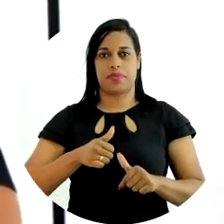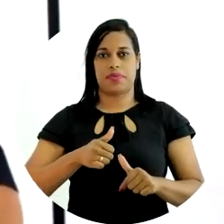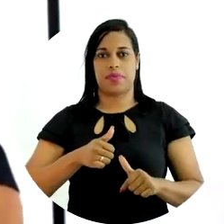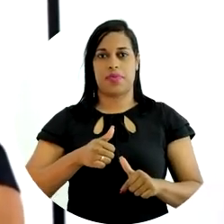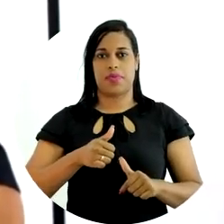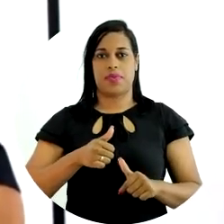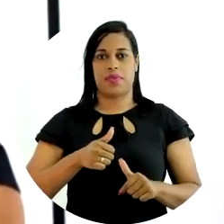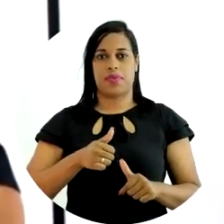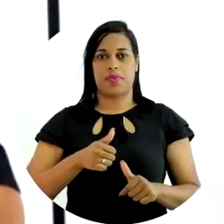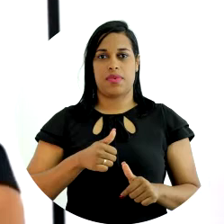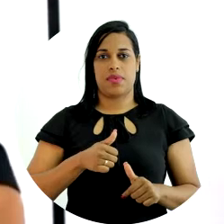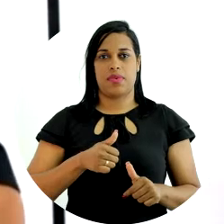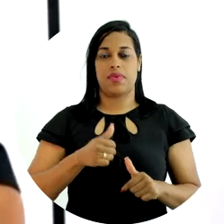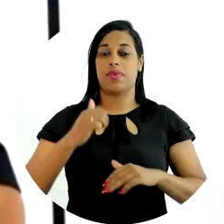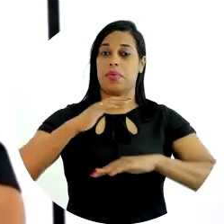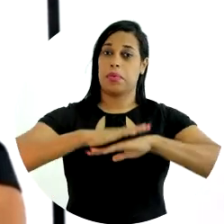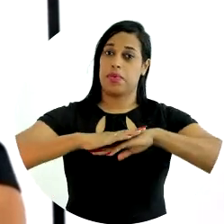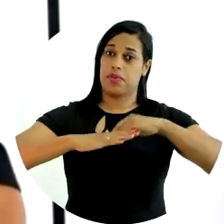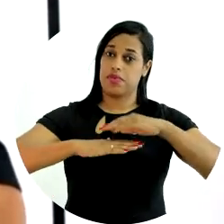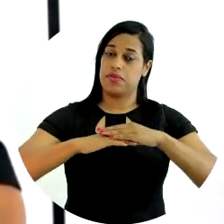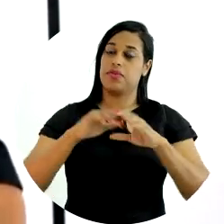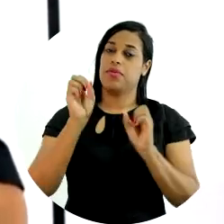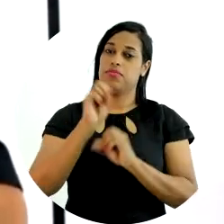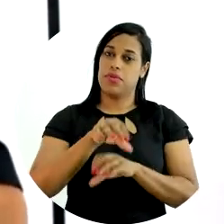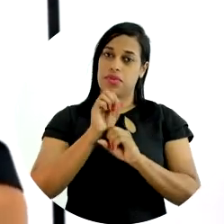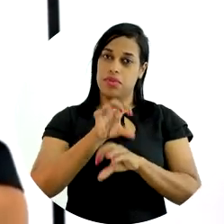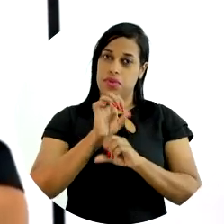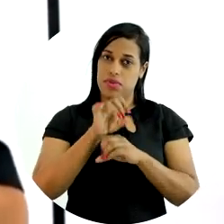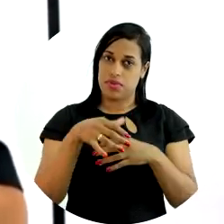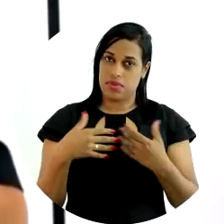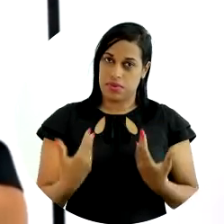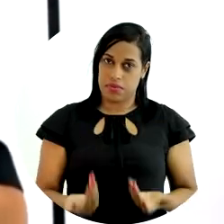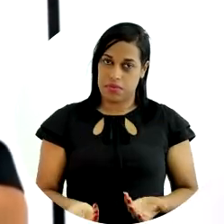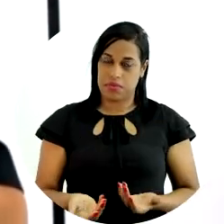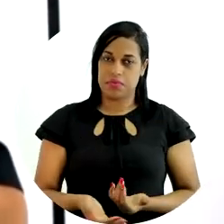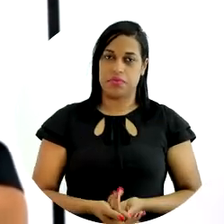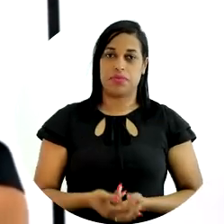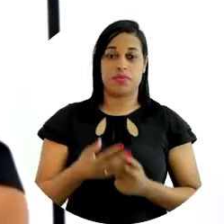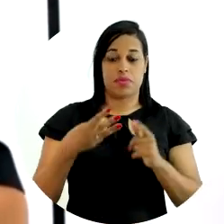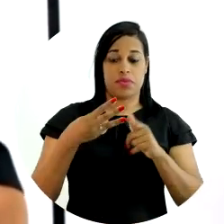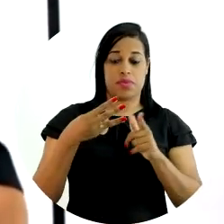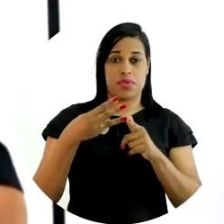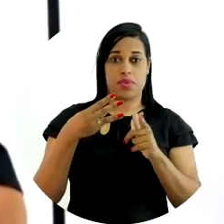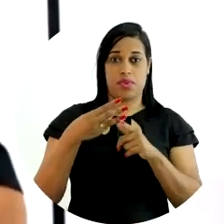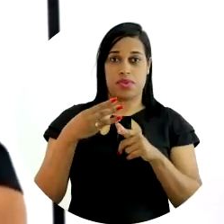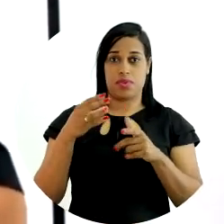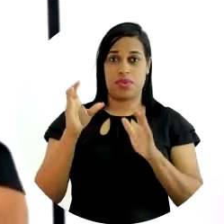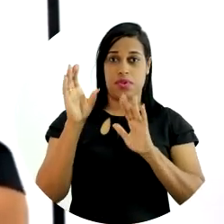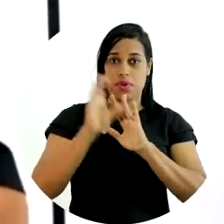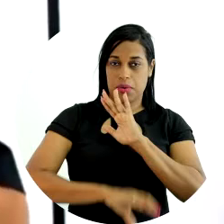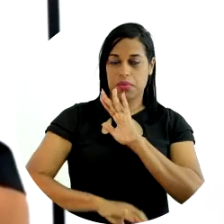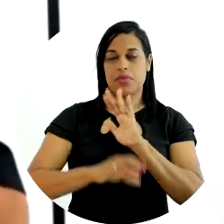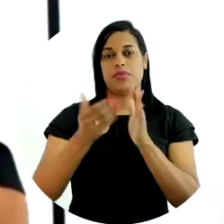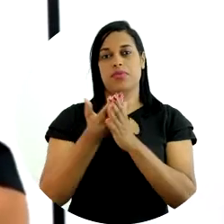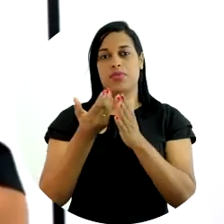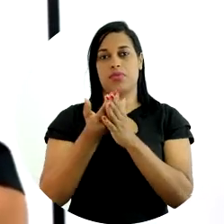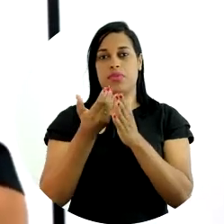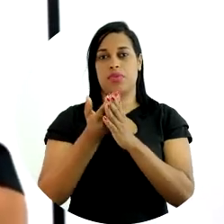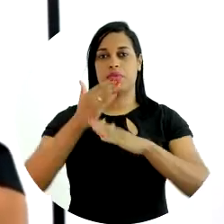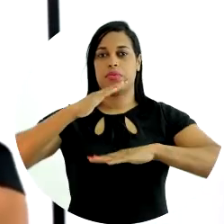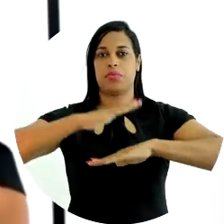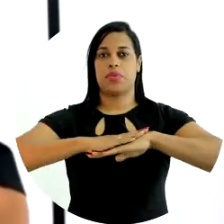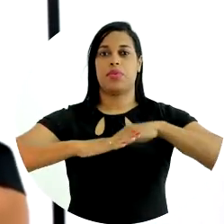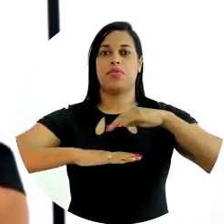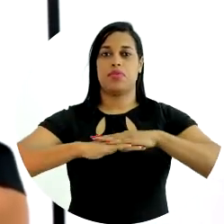entra o aspecto do profissional da educação como educador. No terceiro capítulo, estudaremos